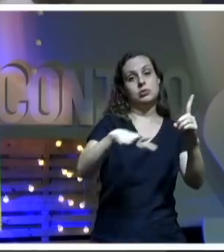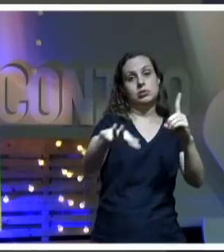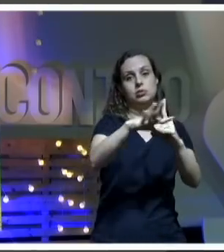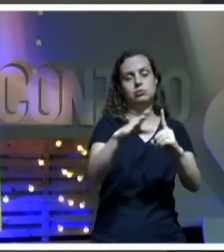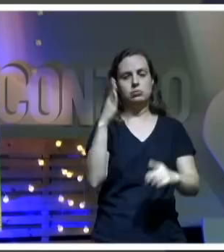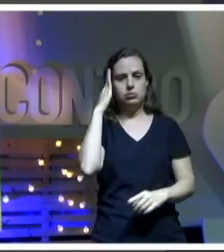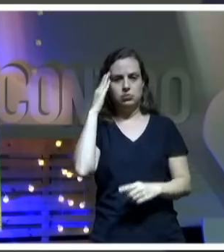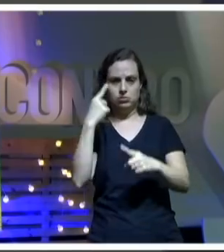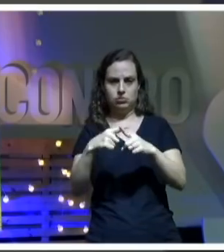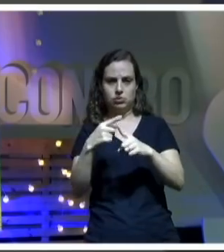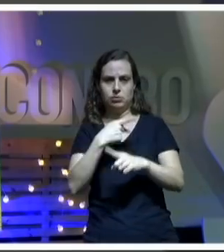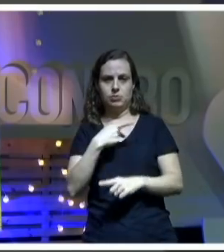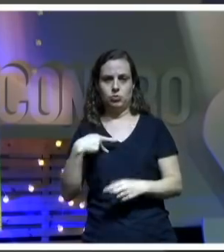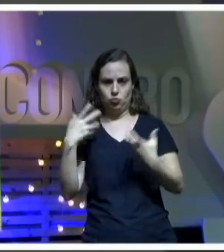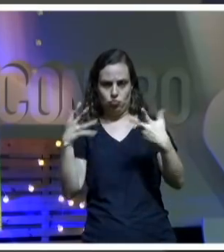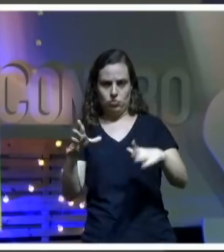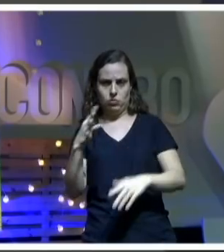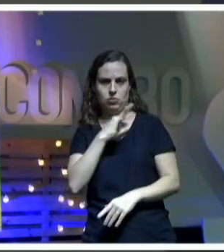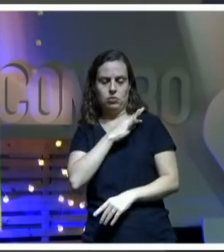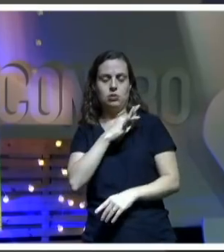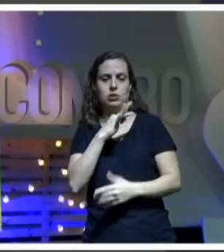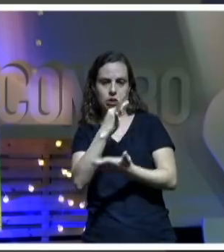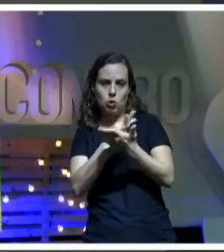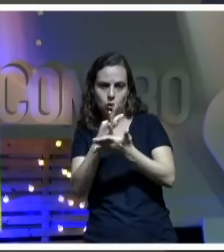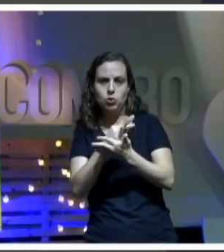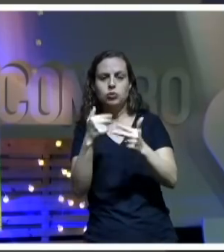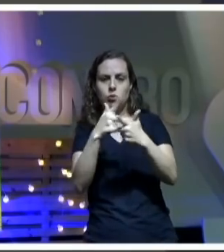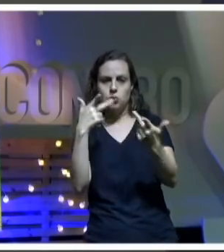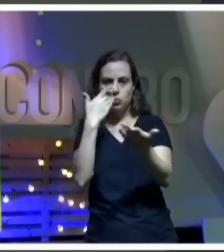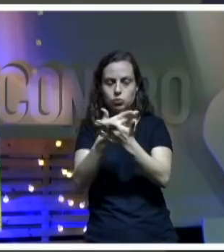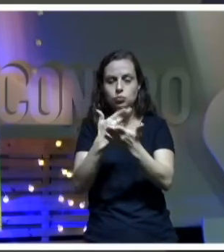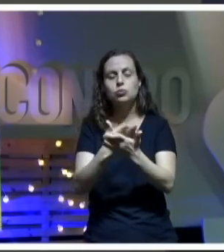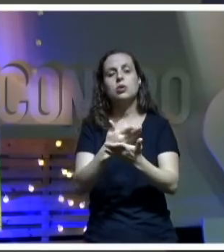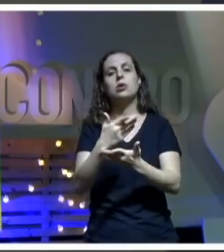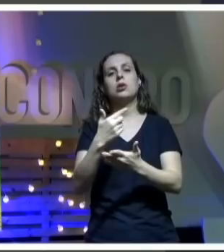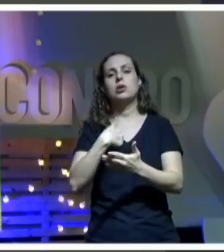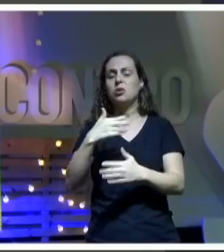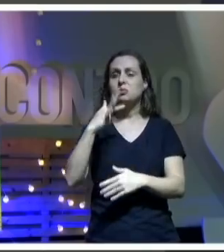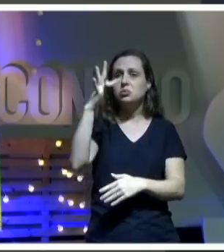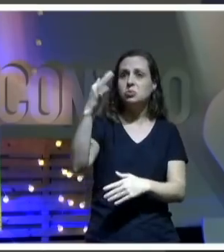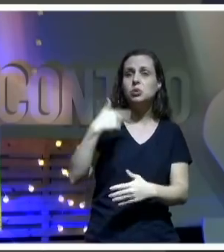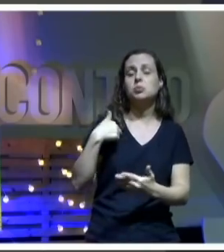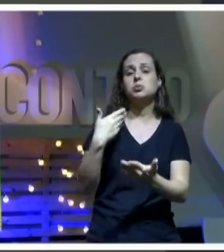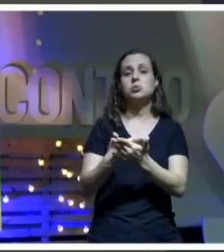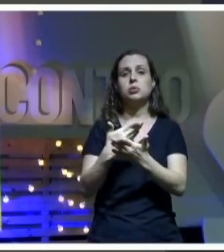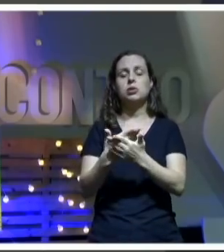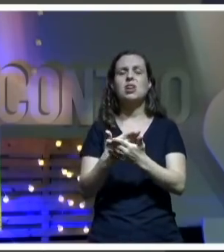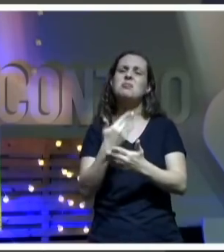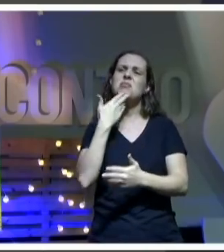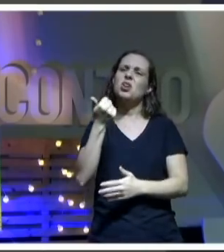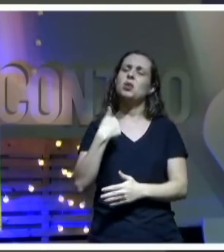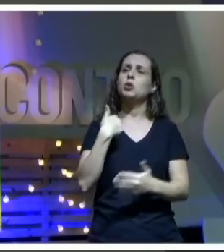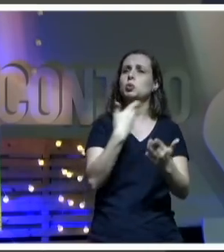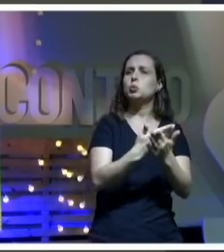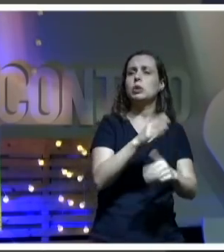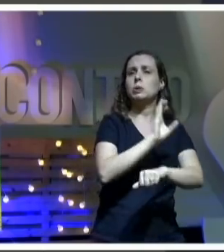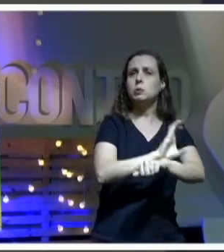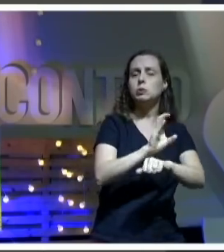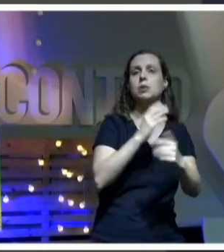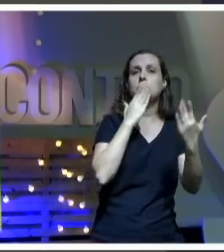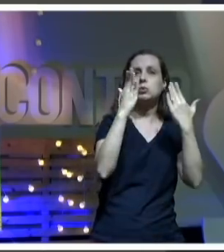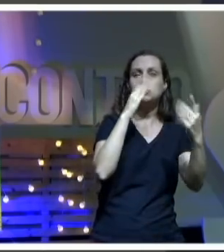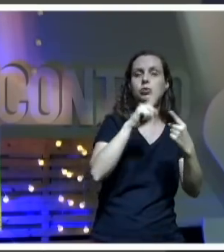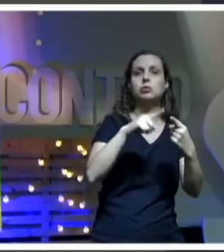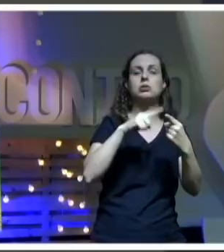mais teólogos porque os líderes não querem ser mais teólogos e eles acham que é mais interessante fazer um curso de psicologia um curso sociologia